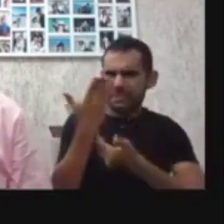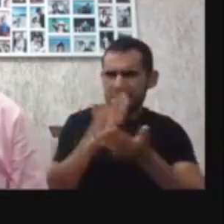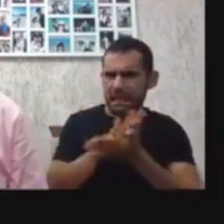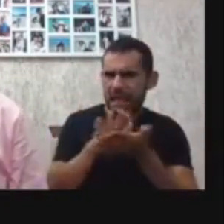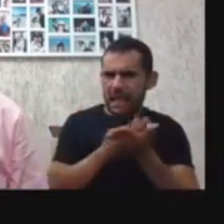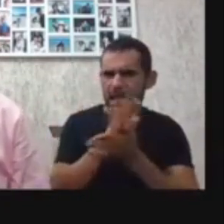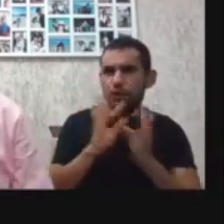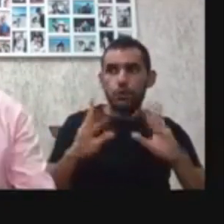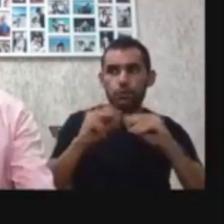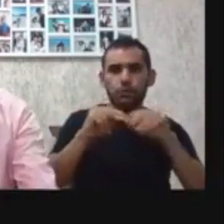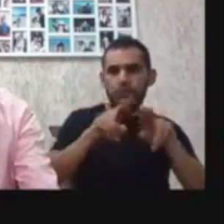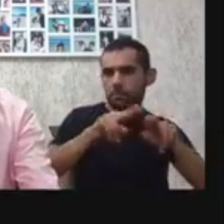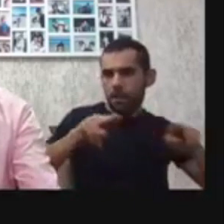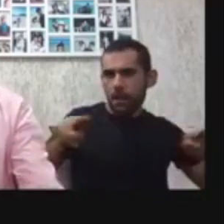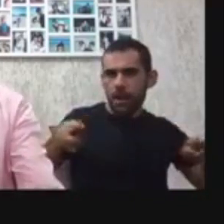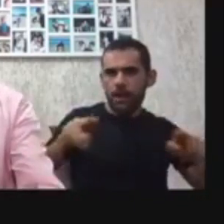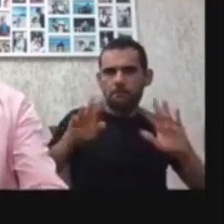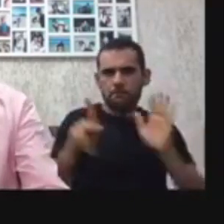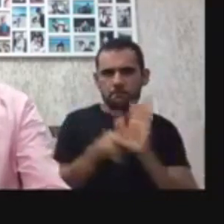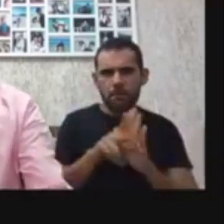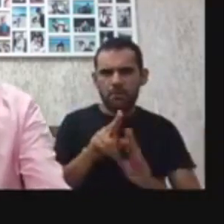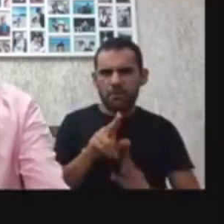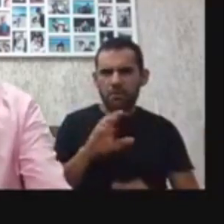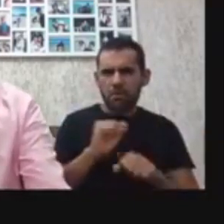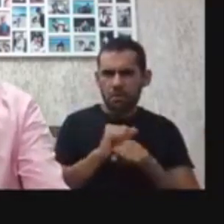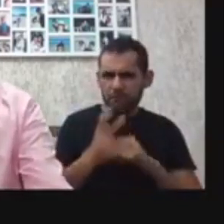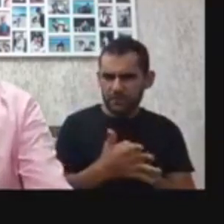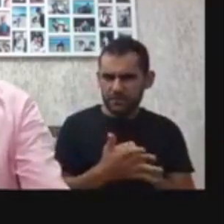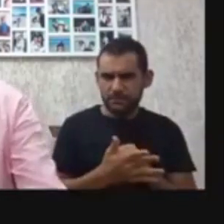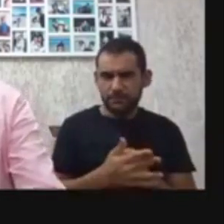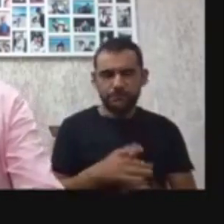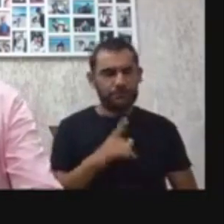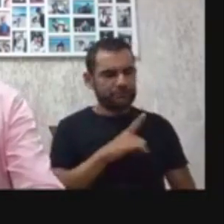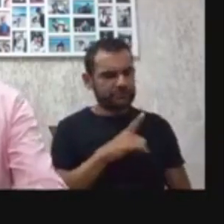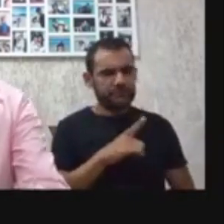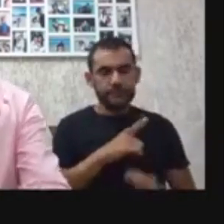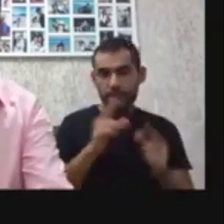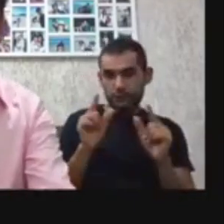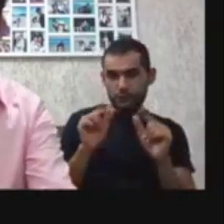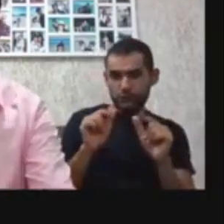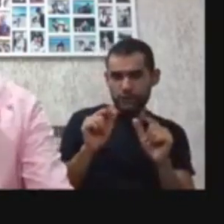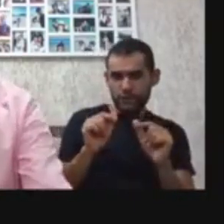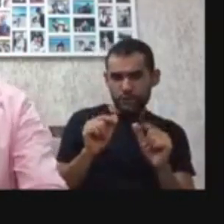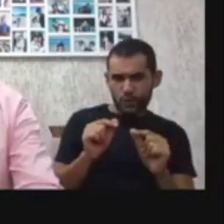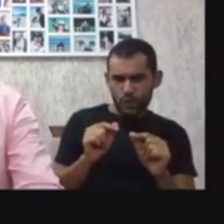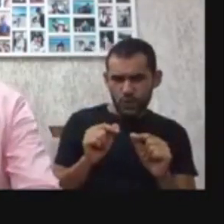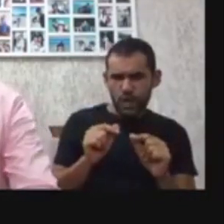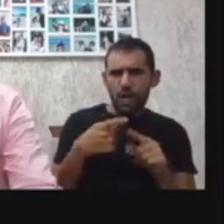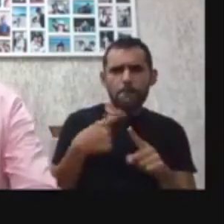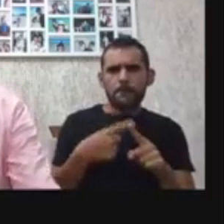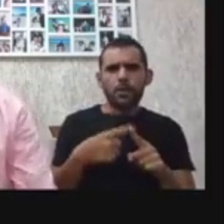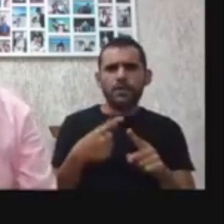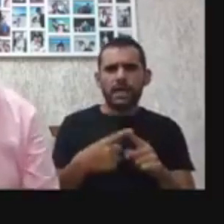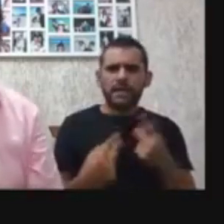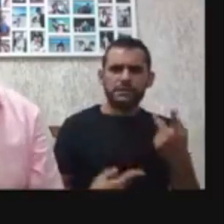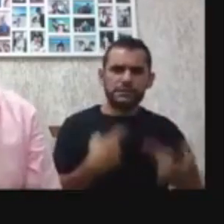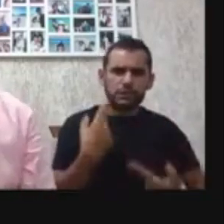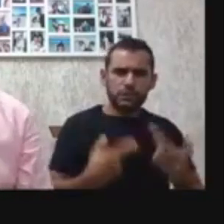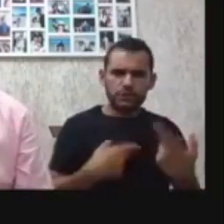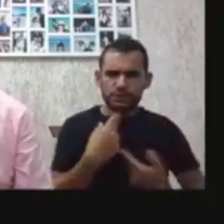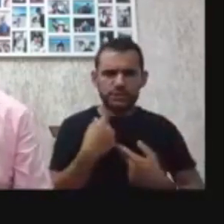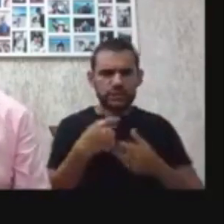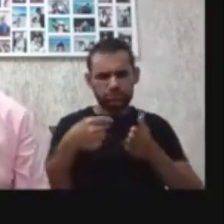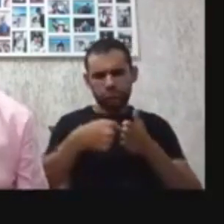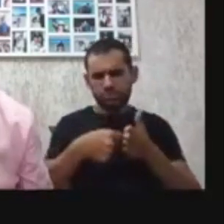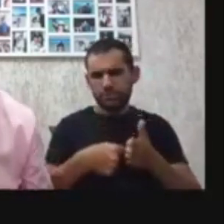os leitos ocupados de Covid. Então, peraí, se nós temos aqui reserva, por que não fazer as cirurgias, os exames?